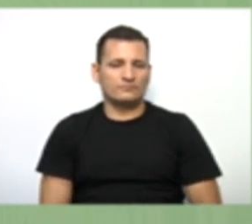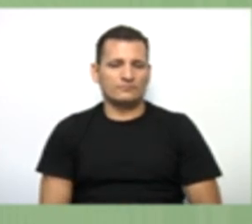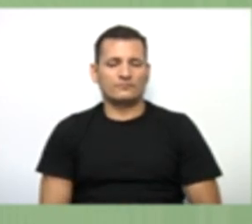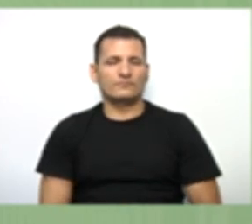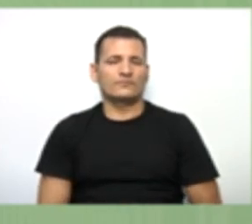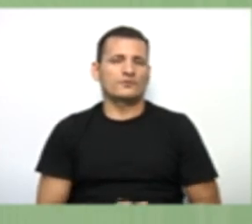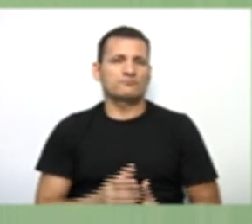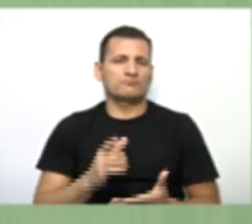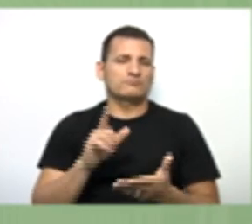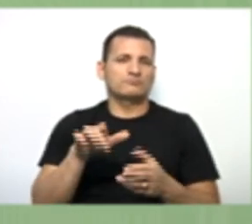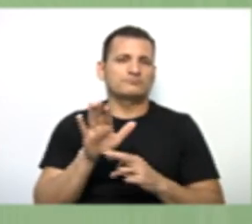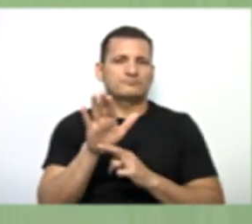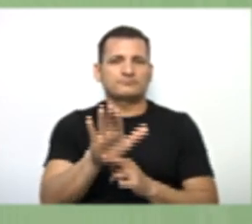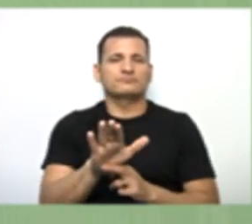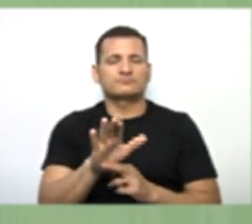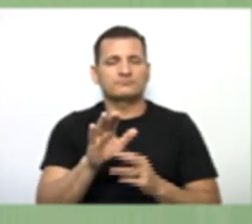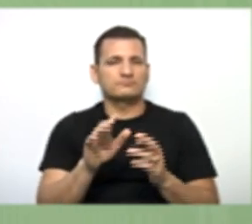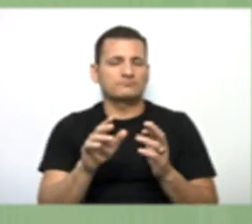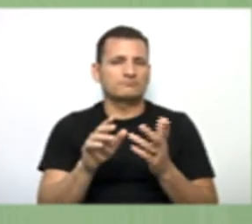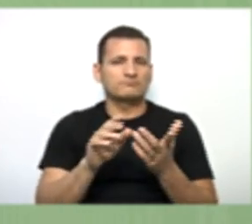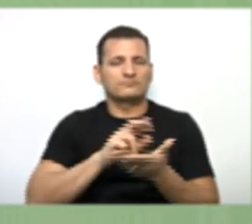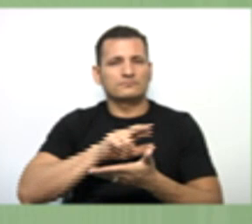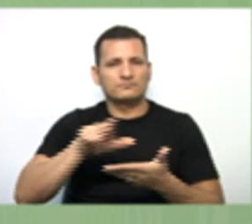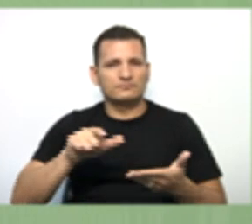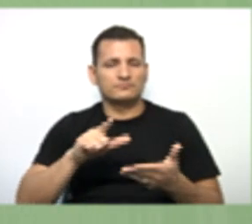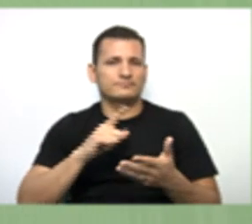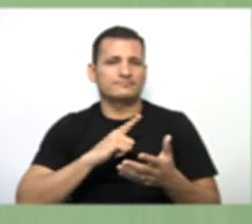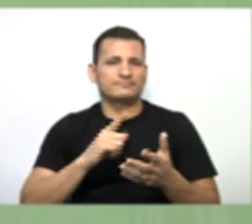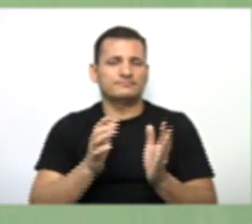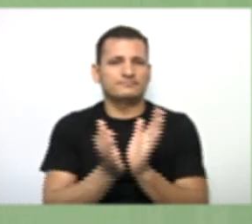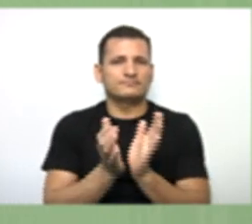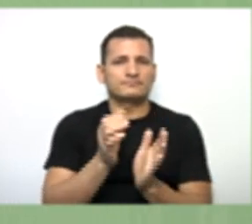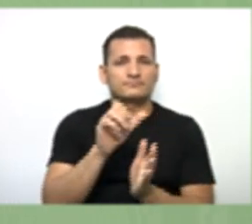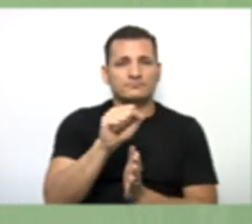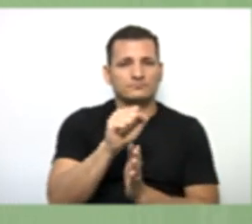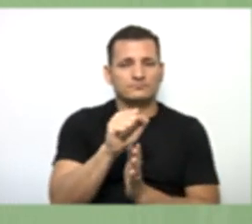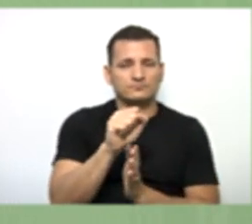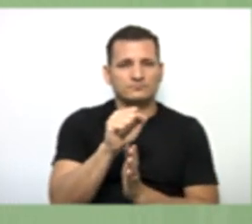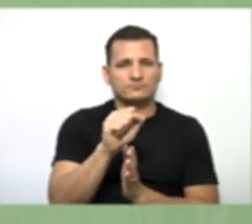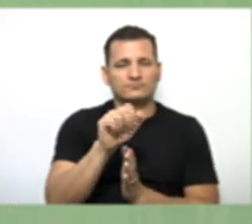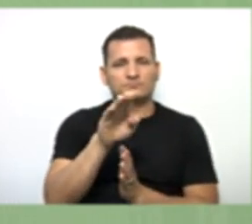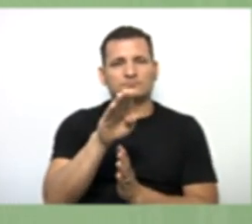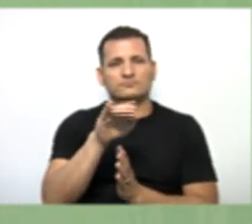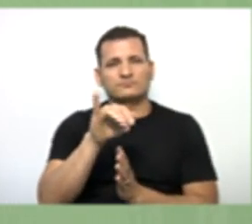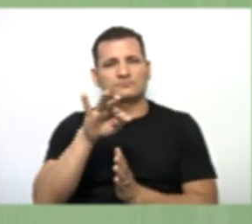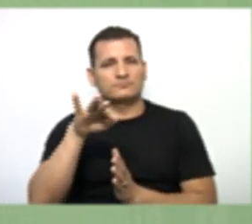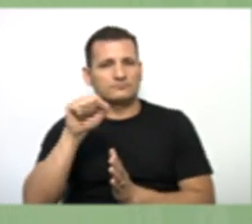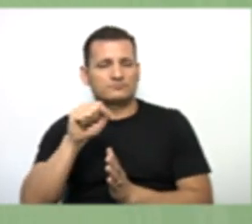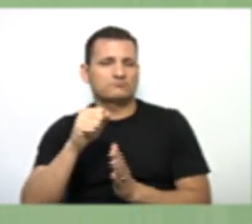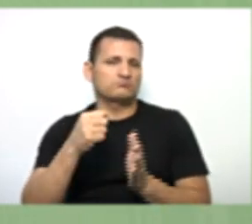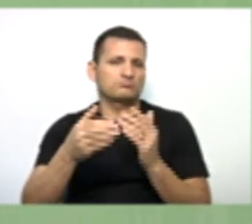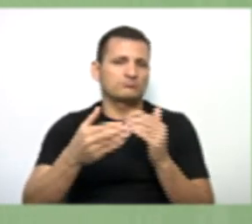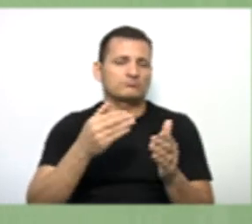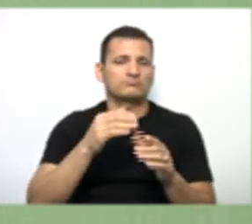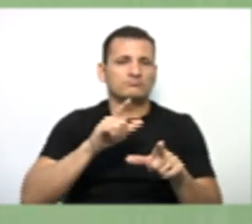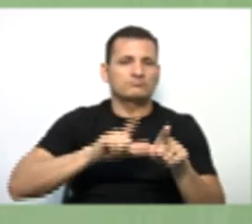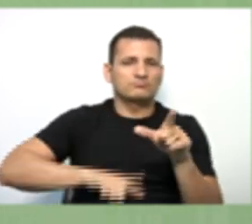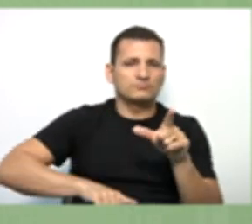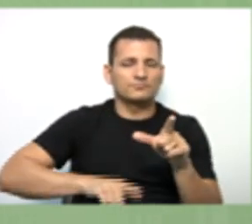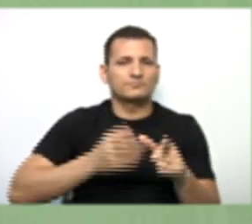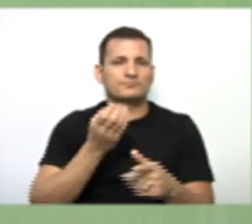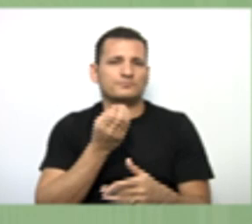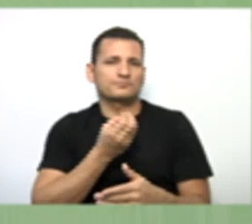na representação gráfica dos elementos formados por um conjunto de 8 bits, ou seja, qualquer letra, número, símbolo, por